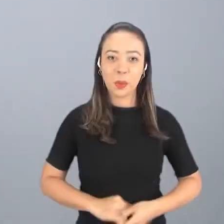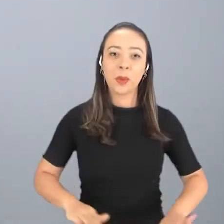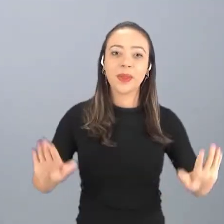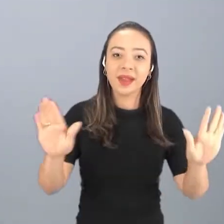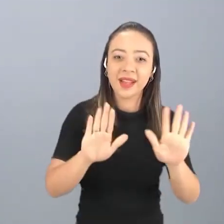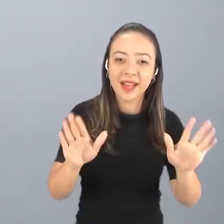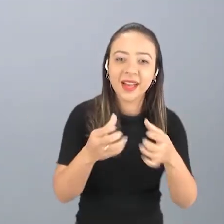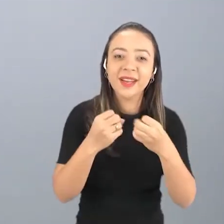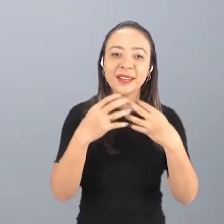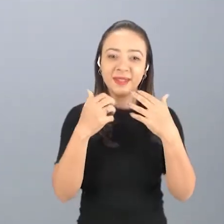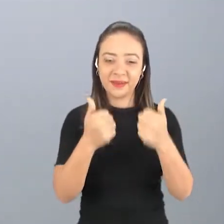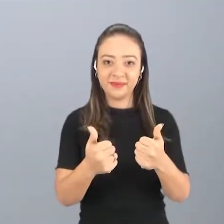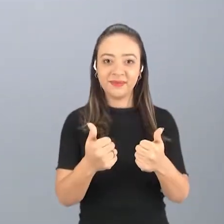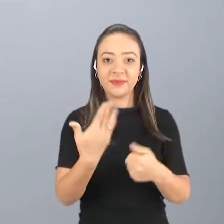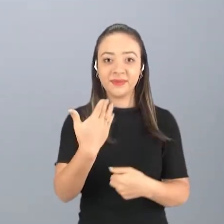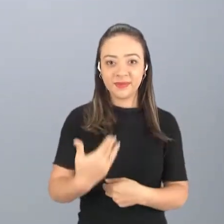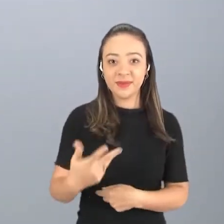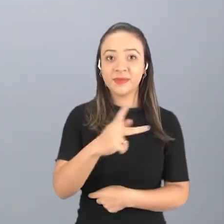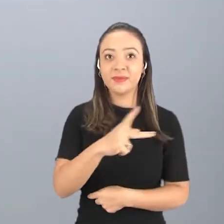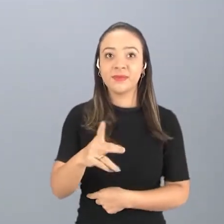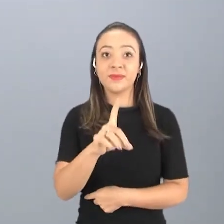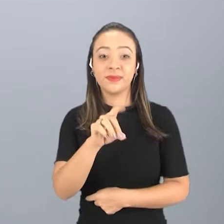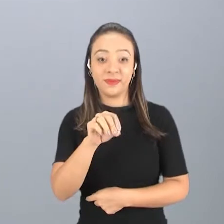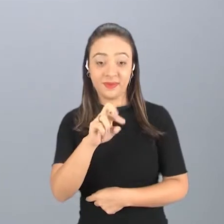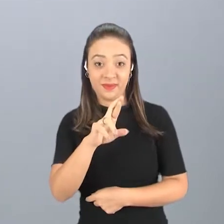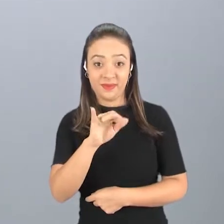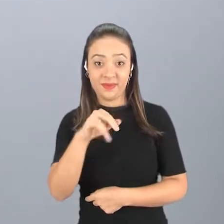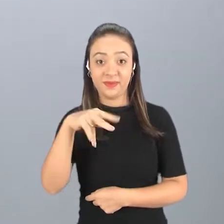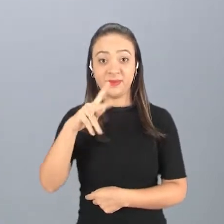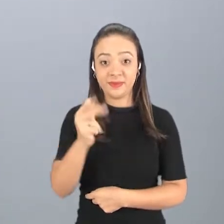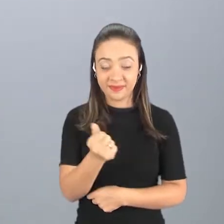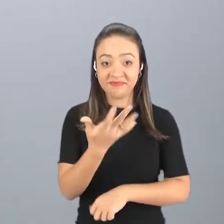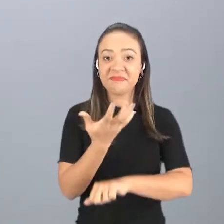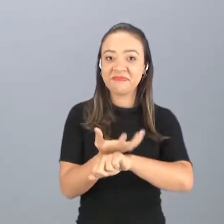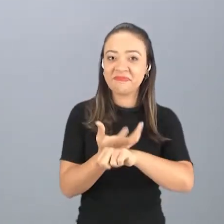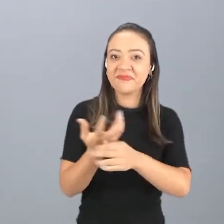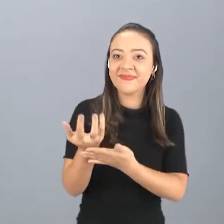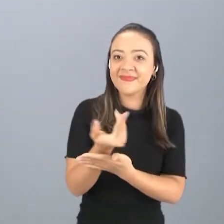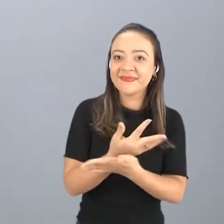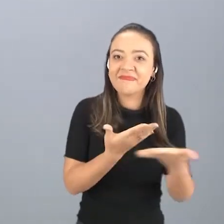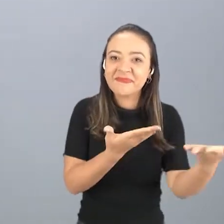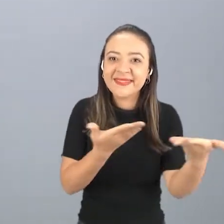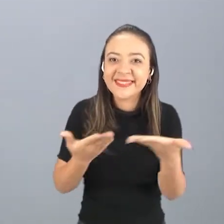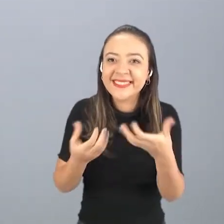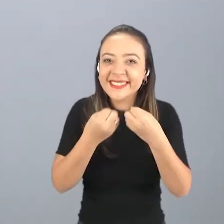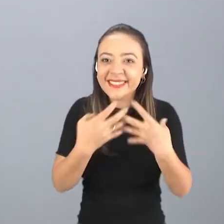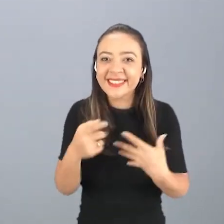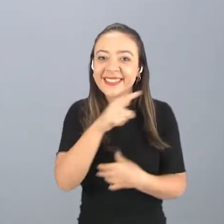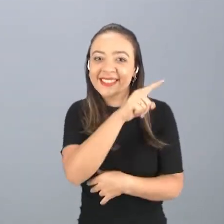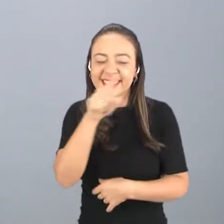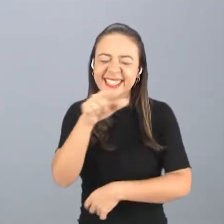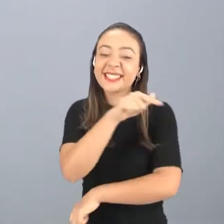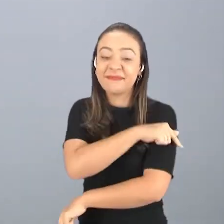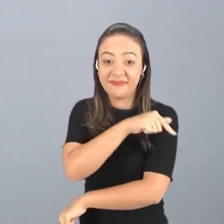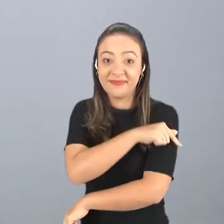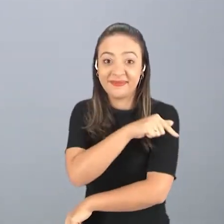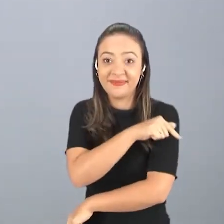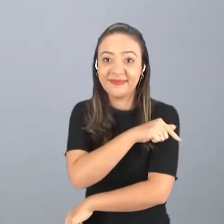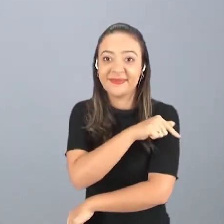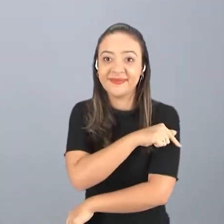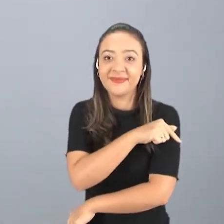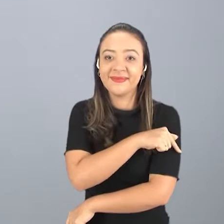Olá, tudo bem? Eu sou a professora Dorinha, professora de arte. Seja bem-vindo, aluno do 7º ano do